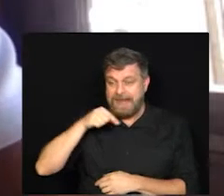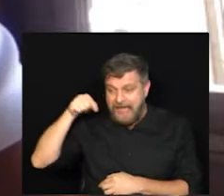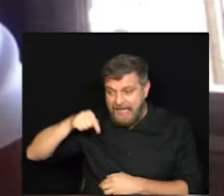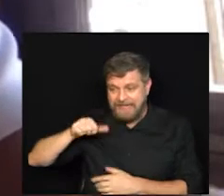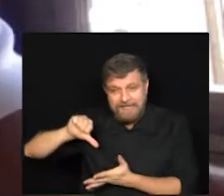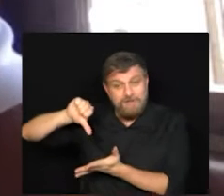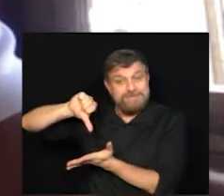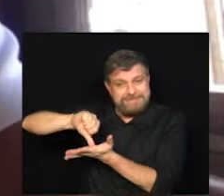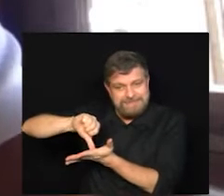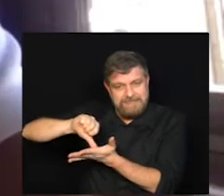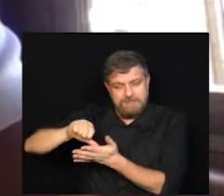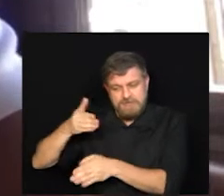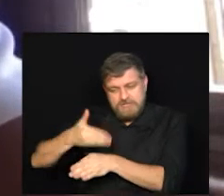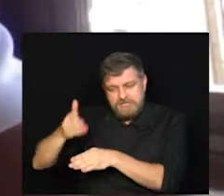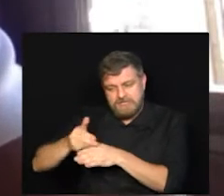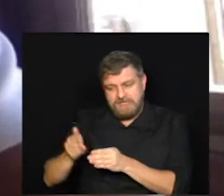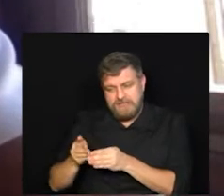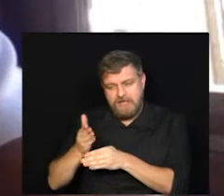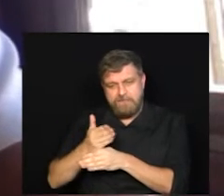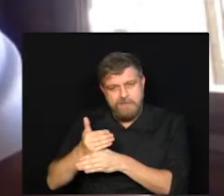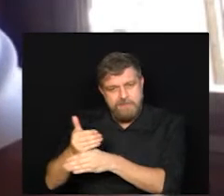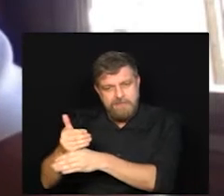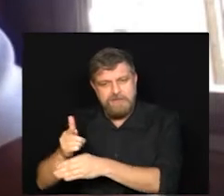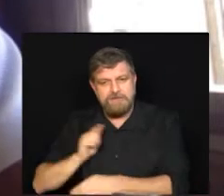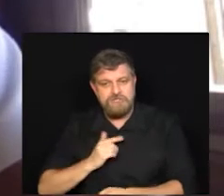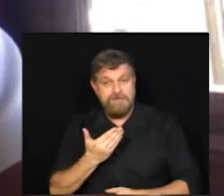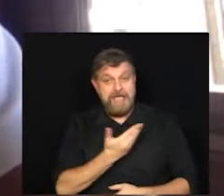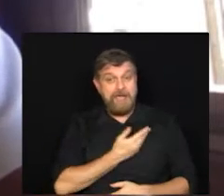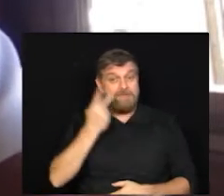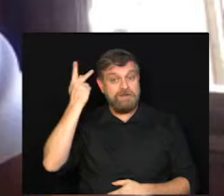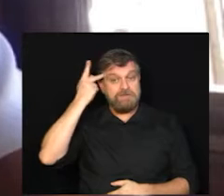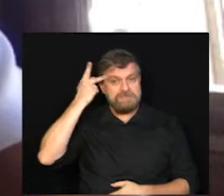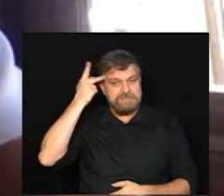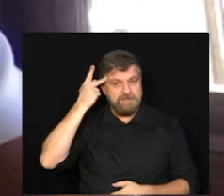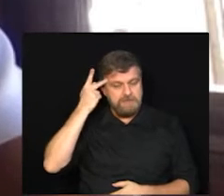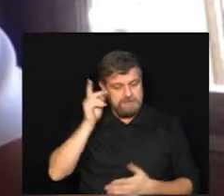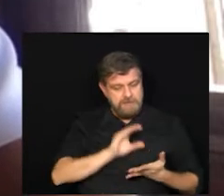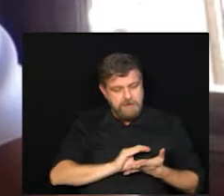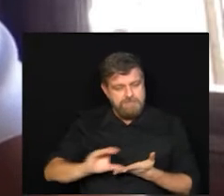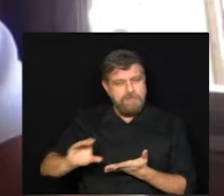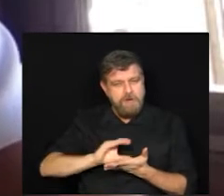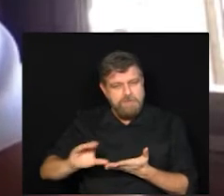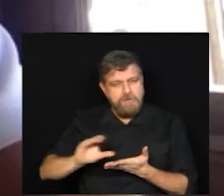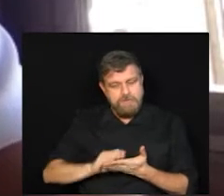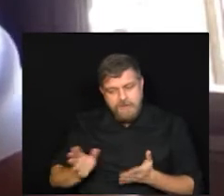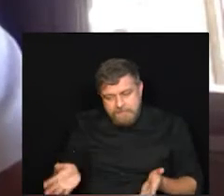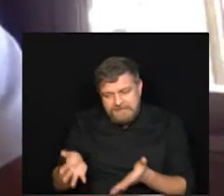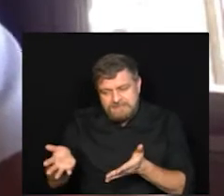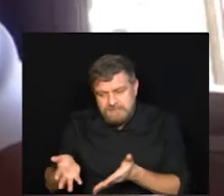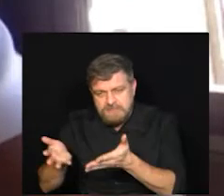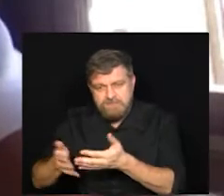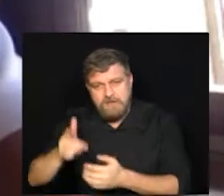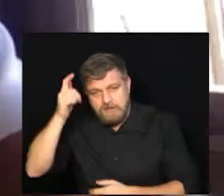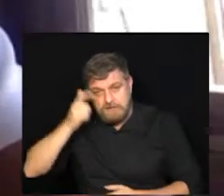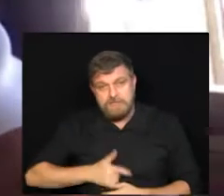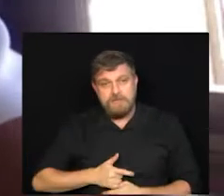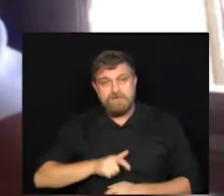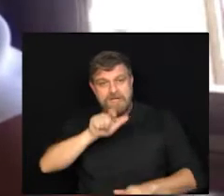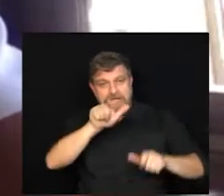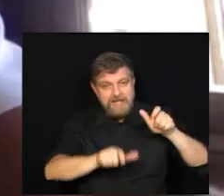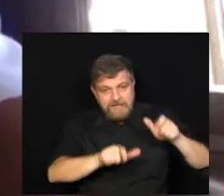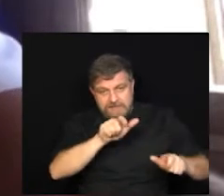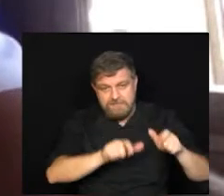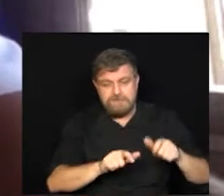de empresários e amigos de São Paulo que me viram crescer navegando. São essas pessoas